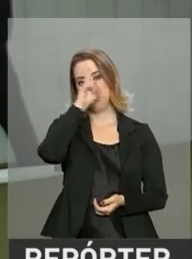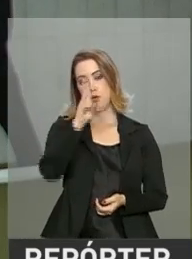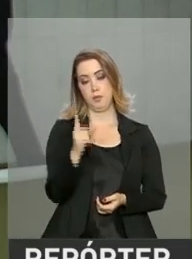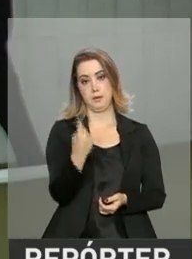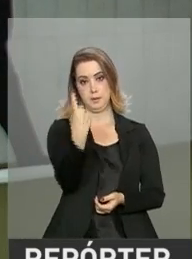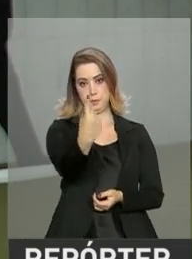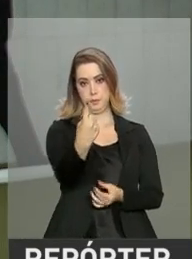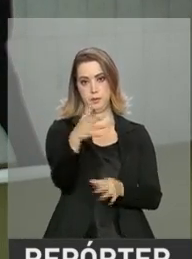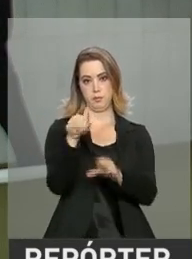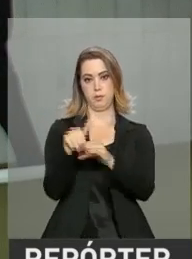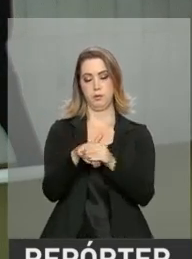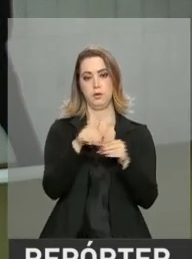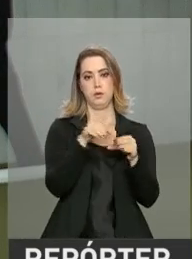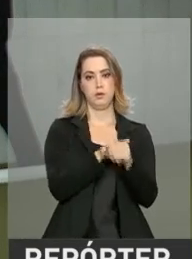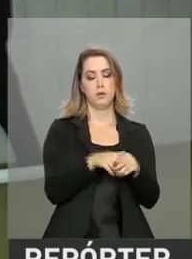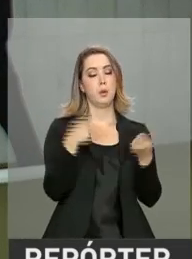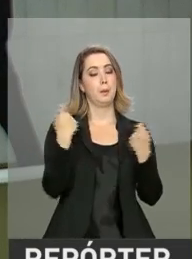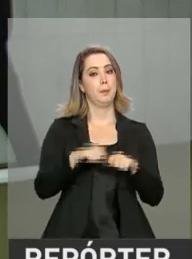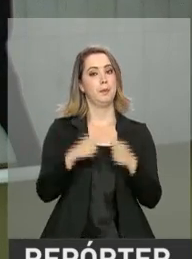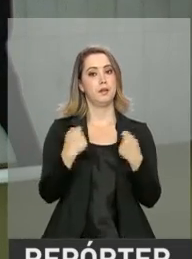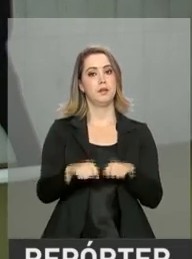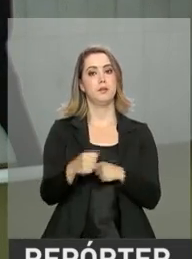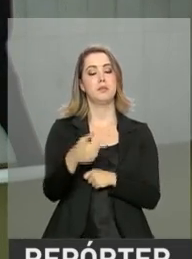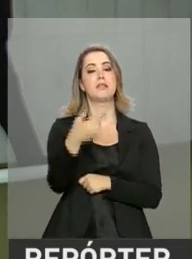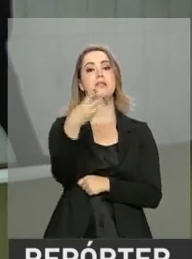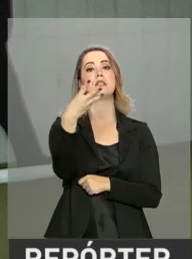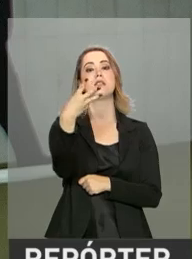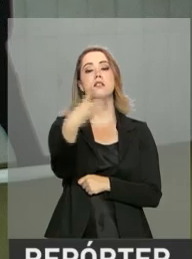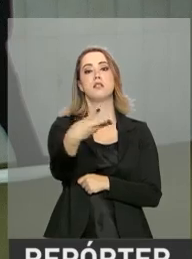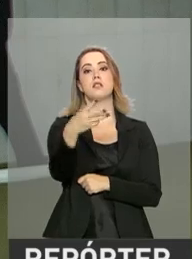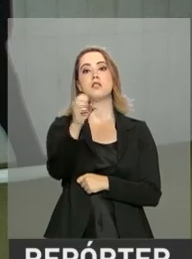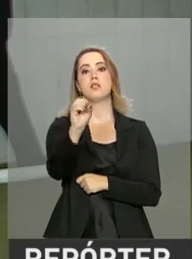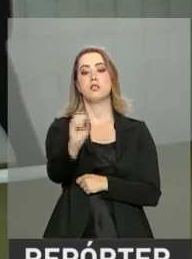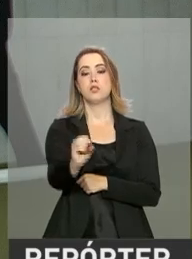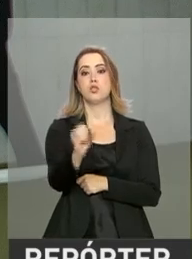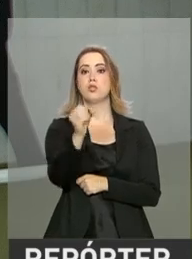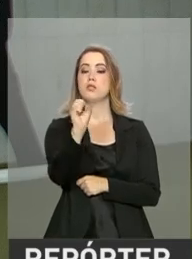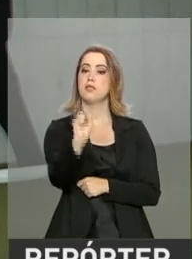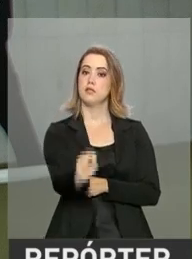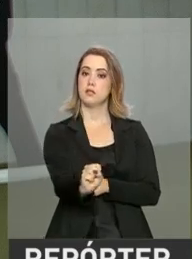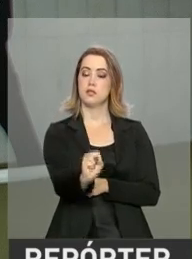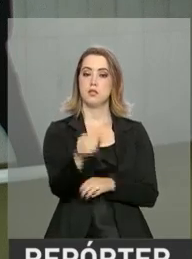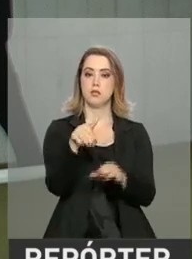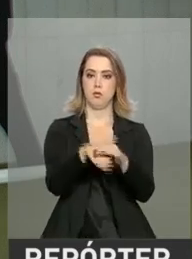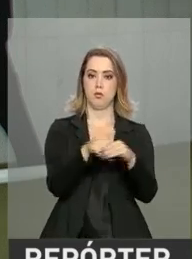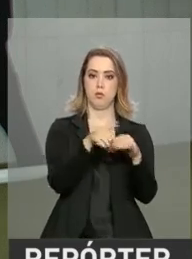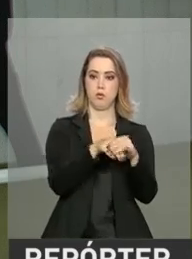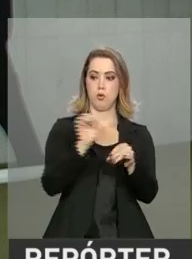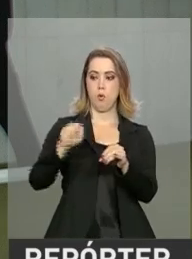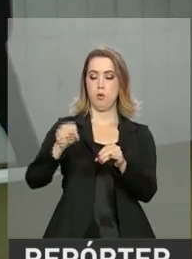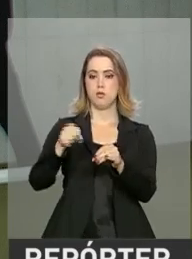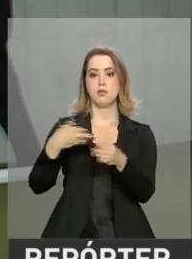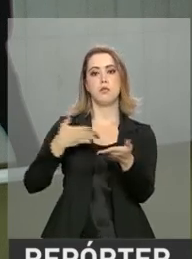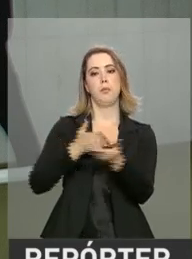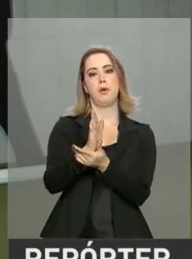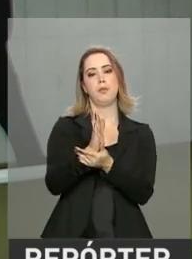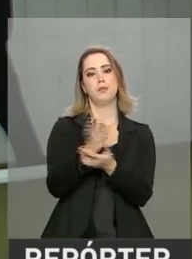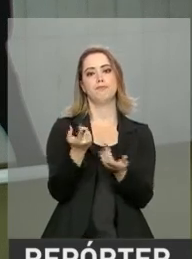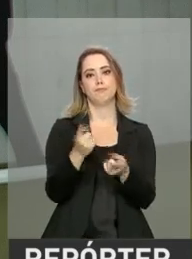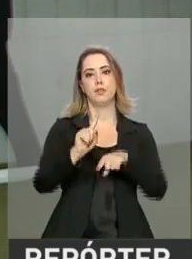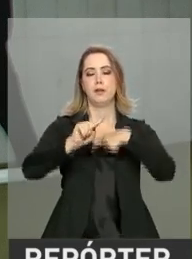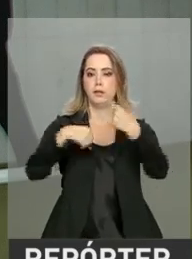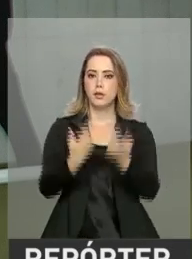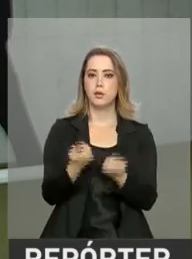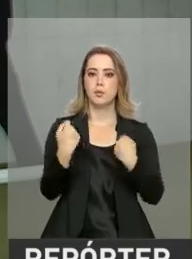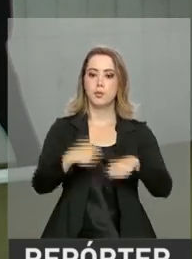de votação na Câmara, são necessários 308 votos favoráveis para aprovação. Também é necessário mais um segundo turno aqui